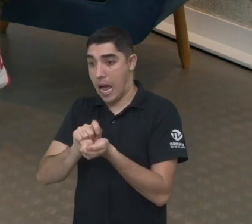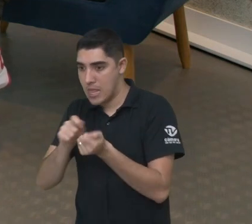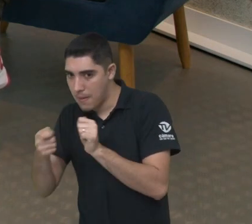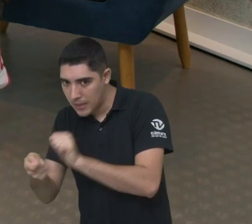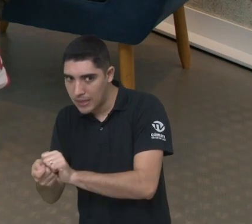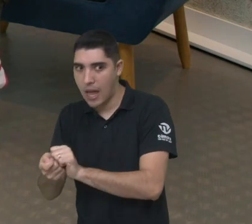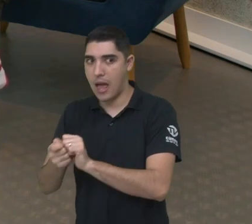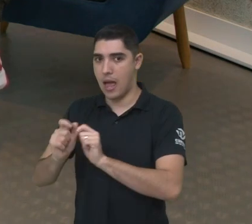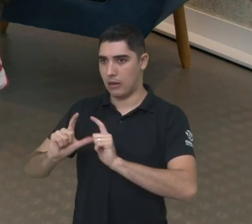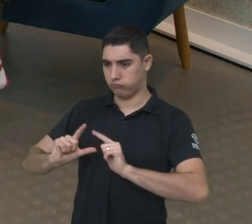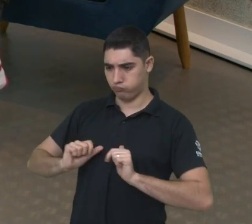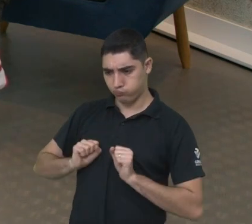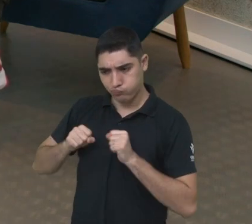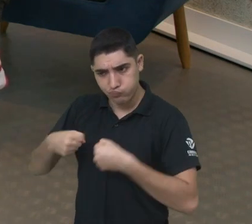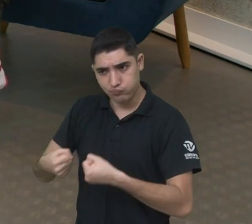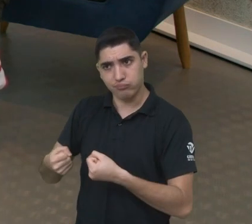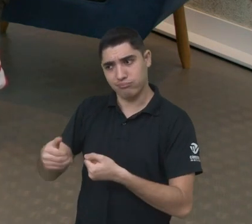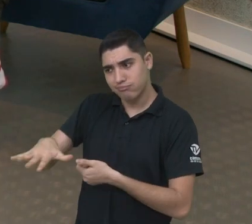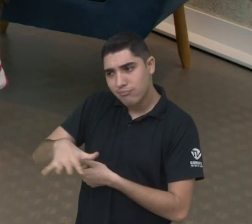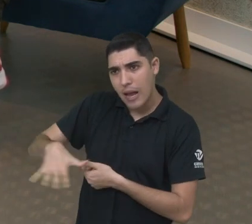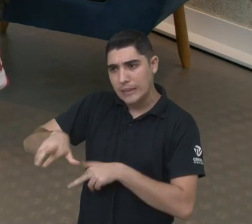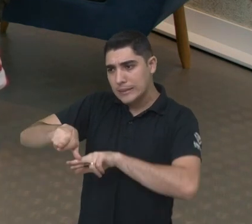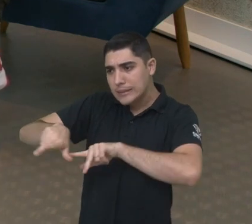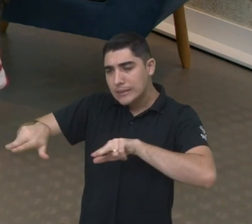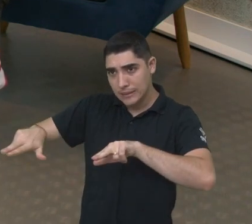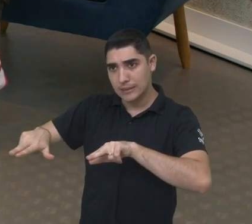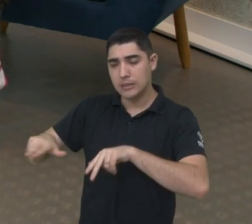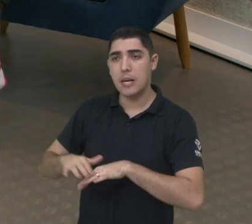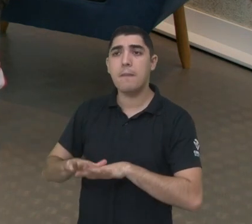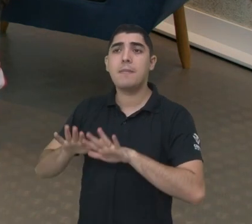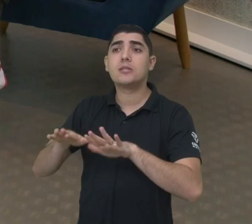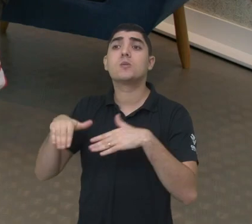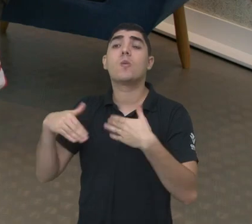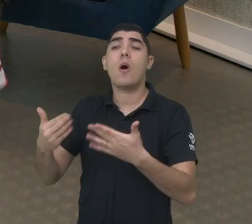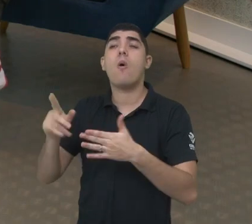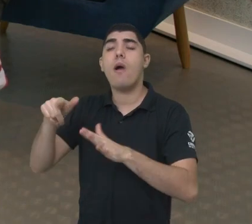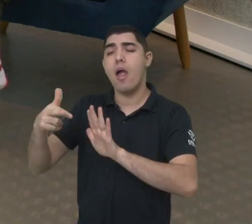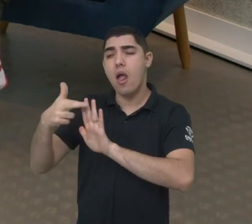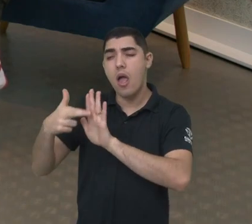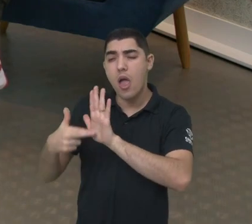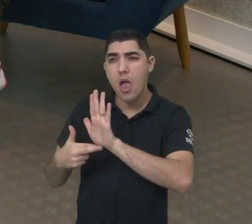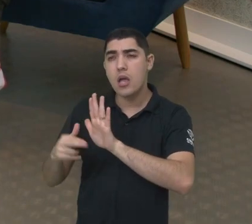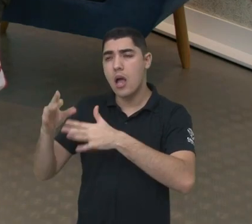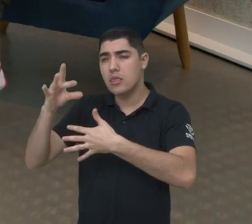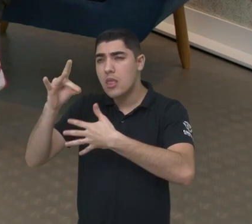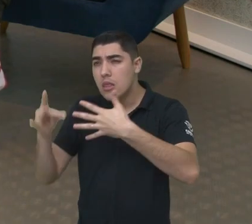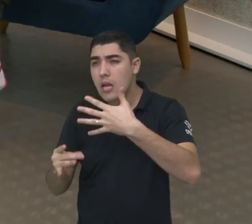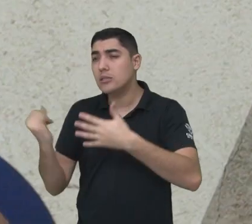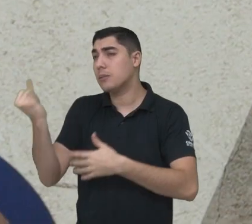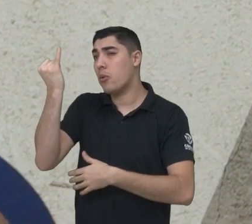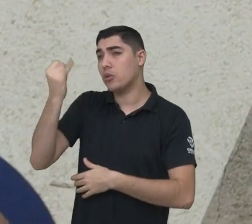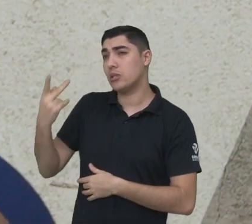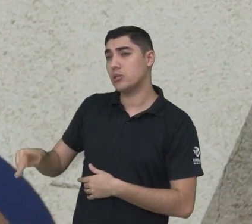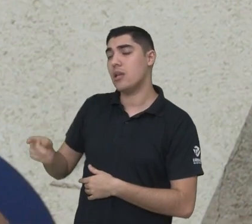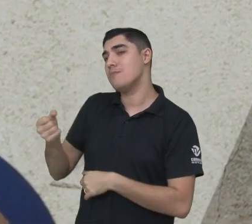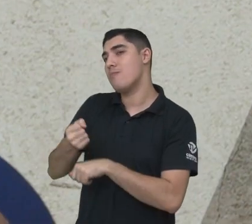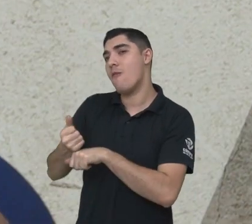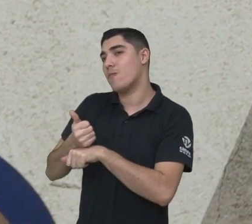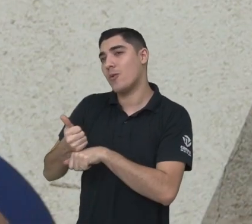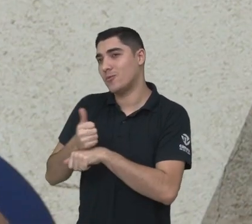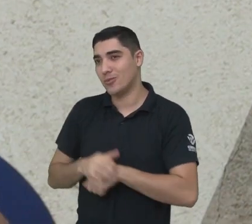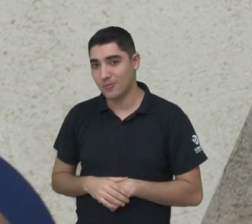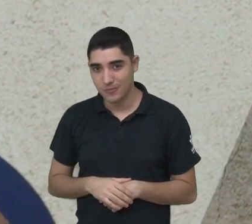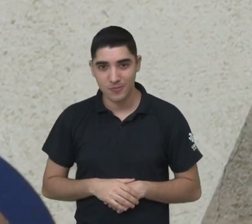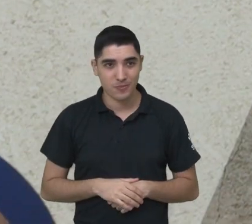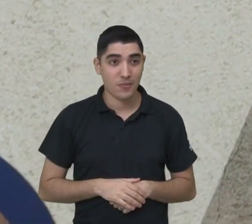quais outras qualificações é interessante para um engenheiro de produção ser um bom profissional da área? Olha, tinha falado